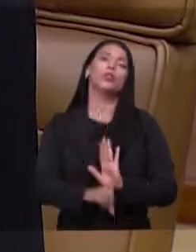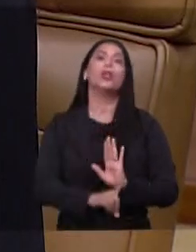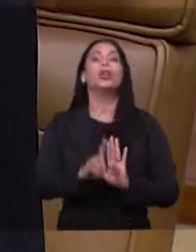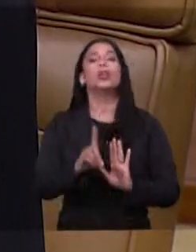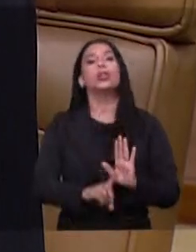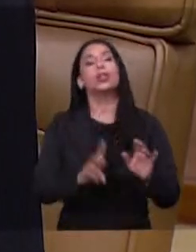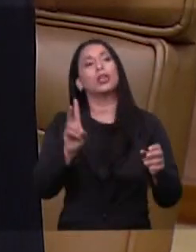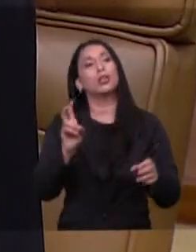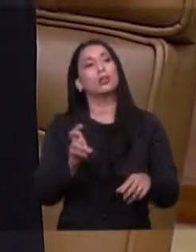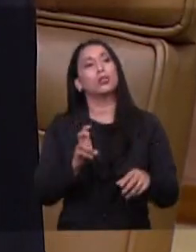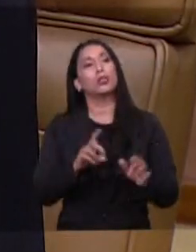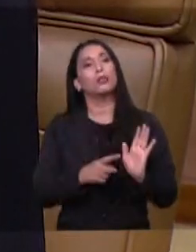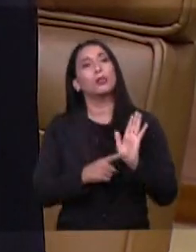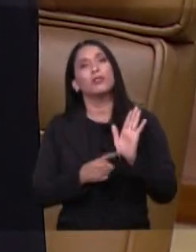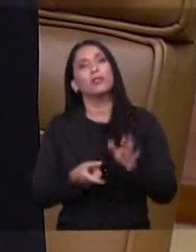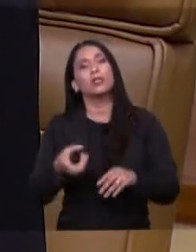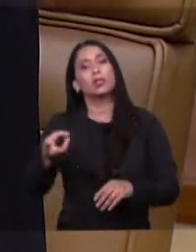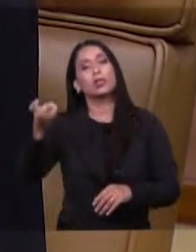manifestações culturais,